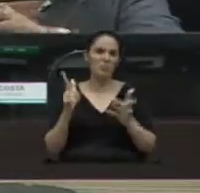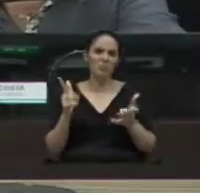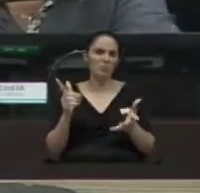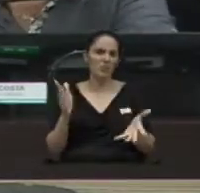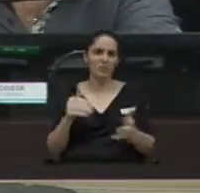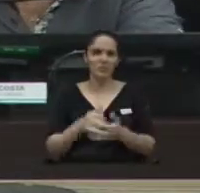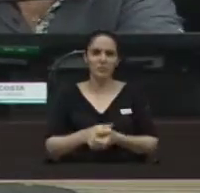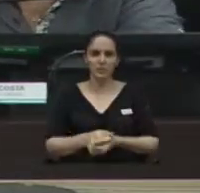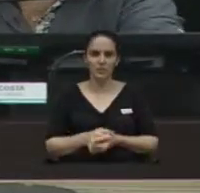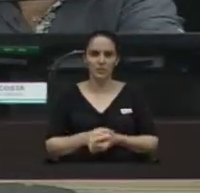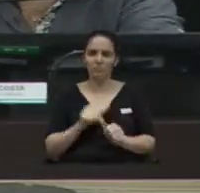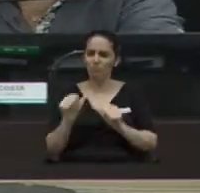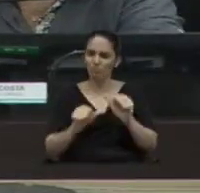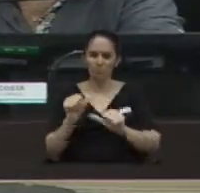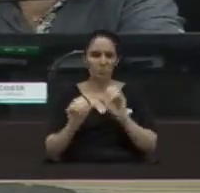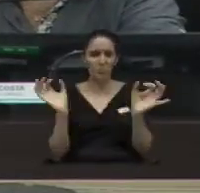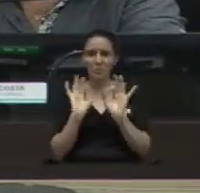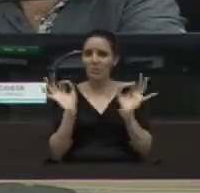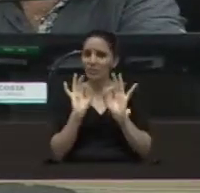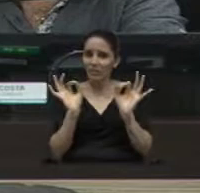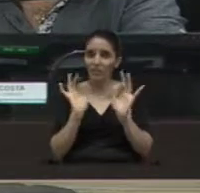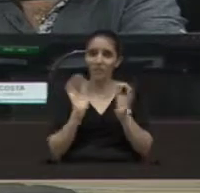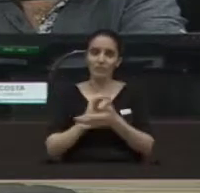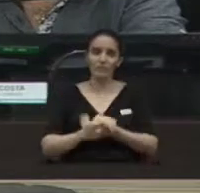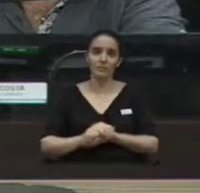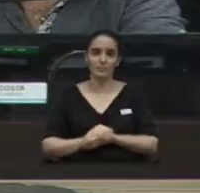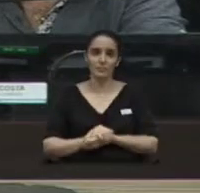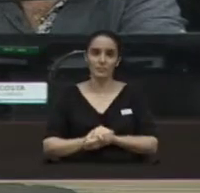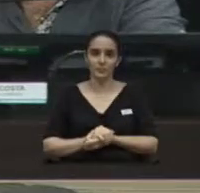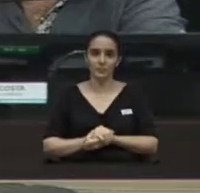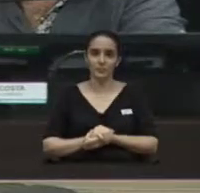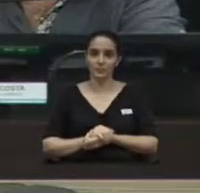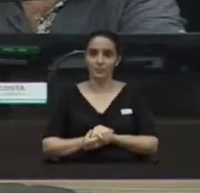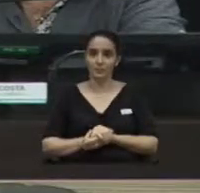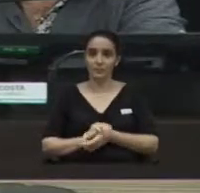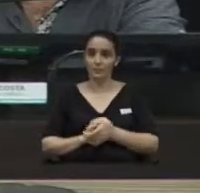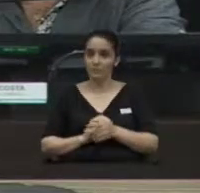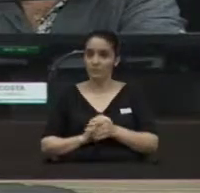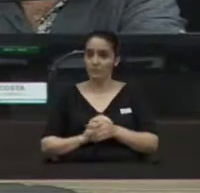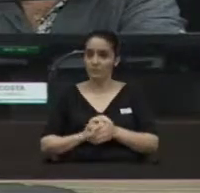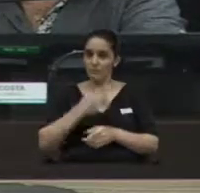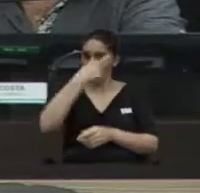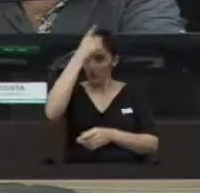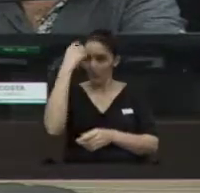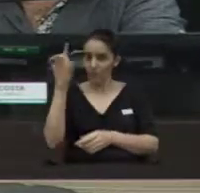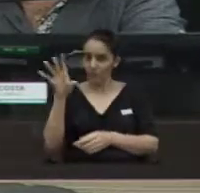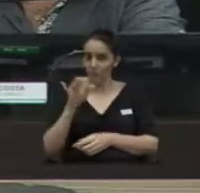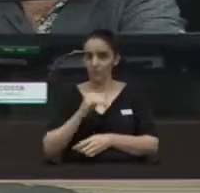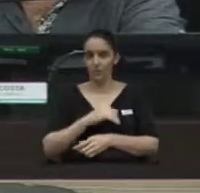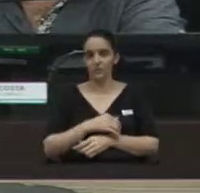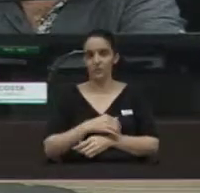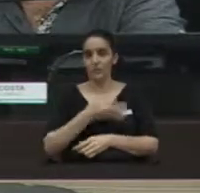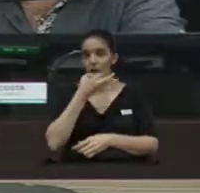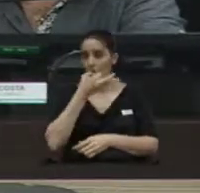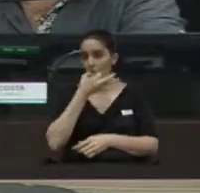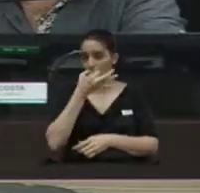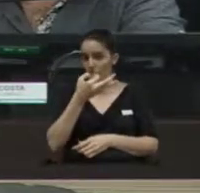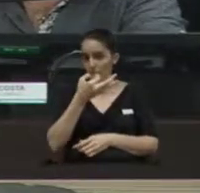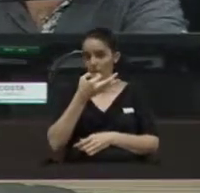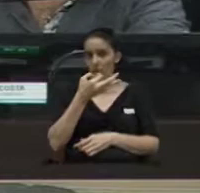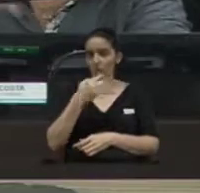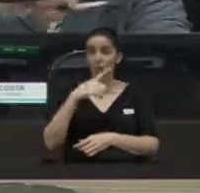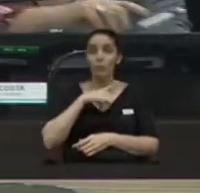impacto, né? Não muda nada. Com relação à sua sugestão de que a rede disponibilizasse